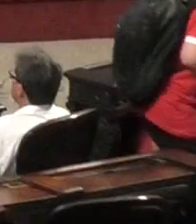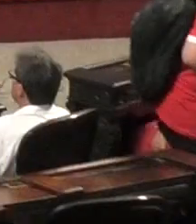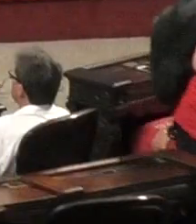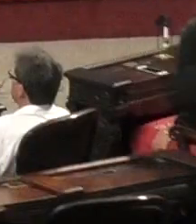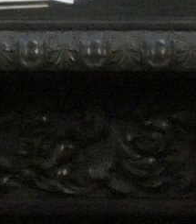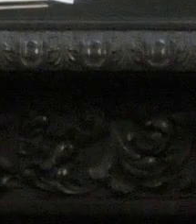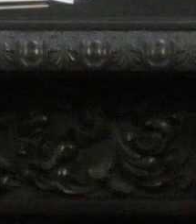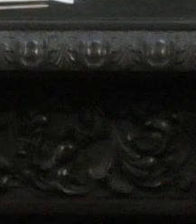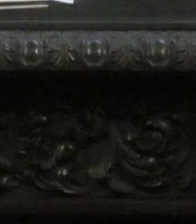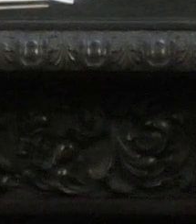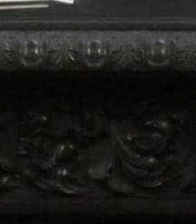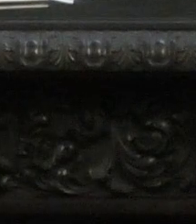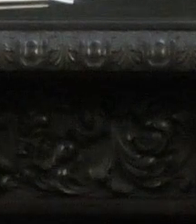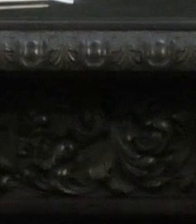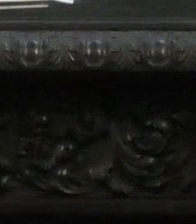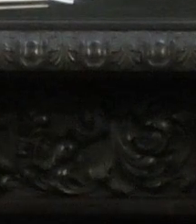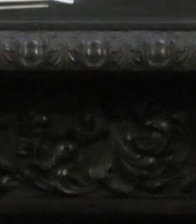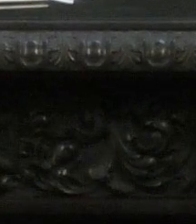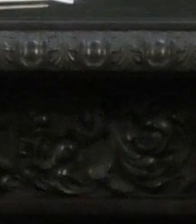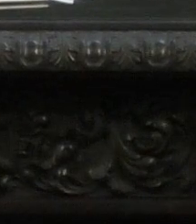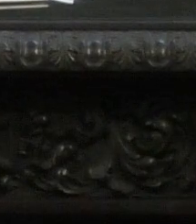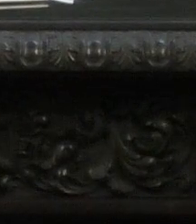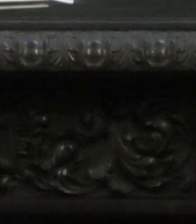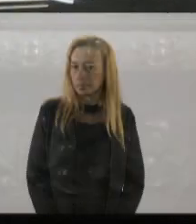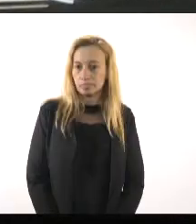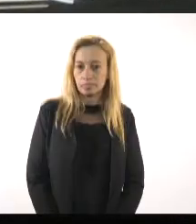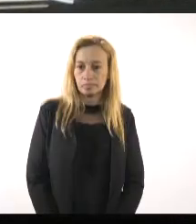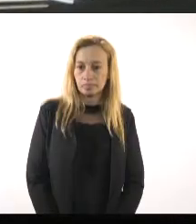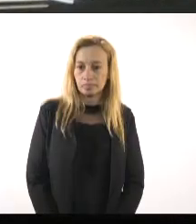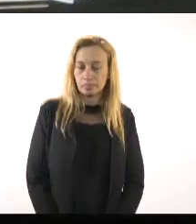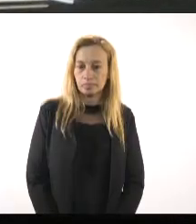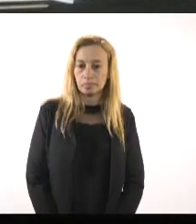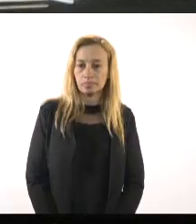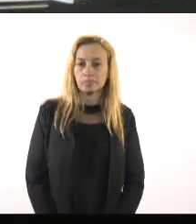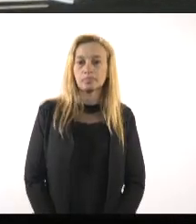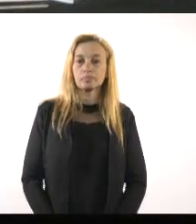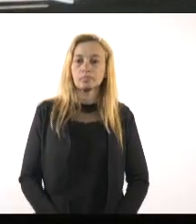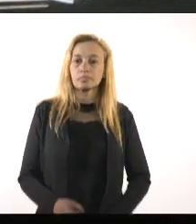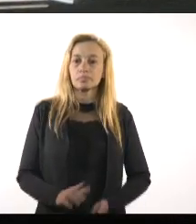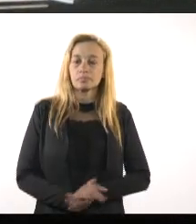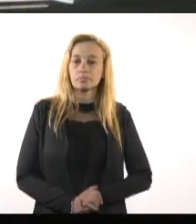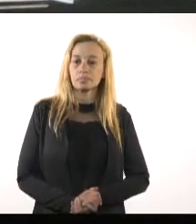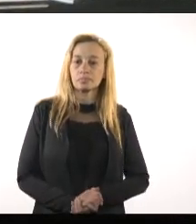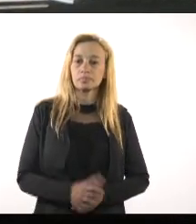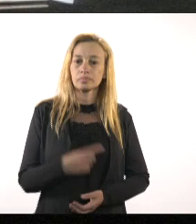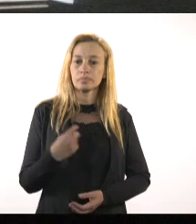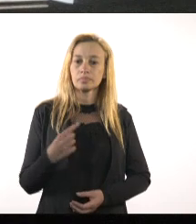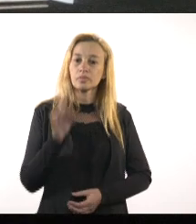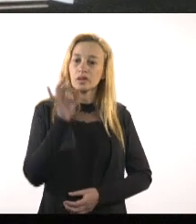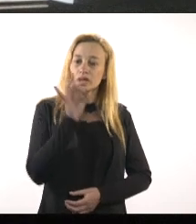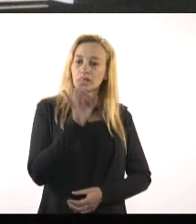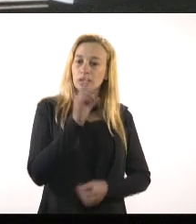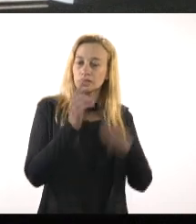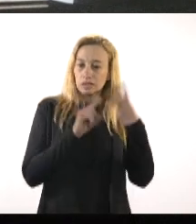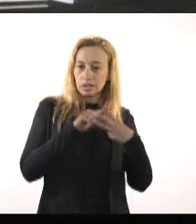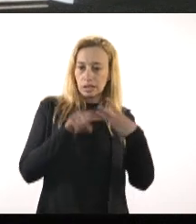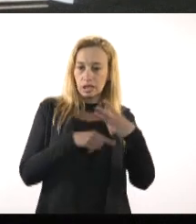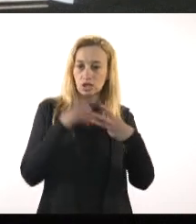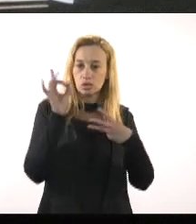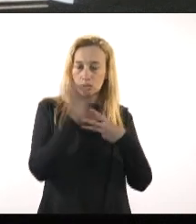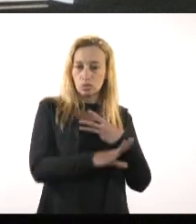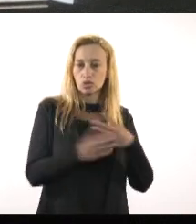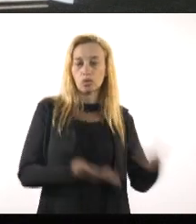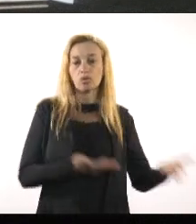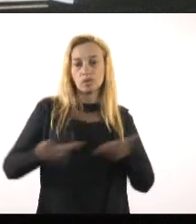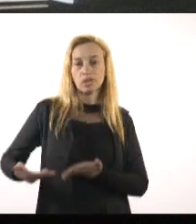conosco. Queria agora passar a palavra para os nossos 3 últimos convidados da mesa. Passar a